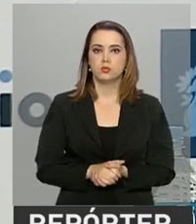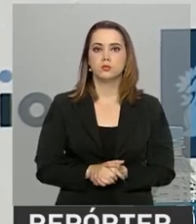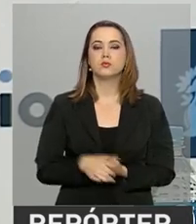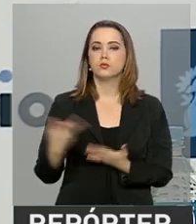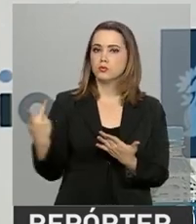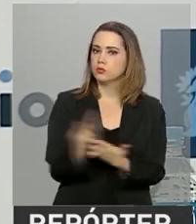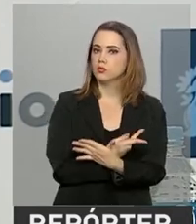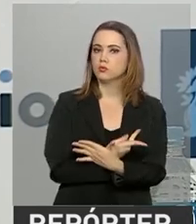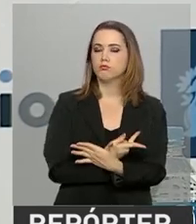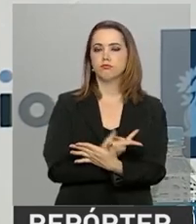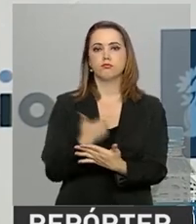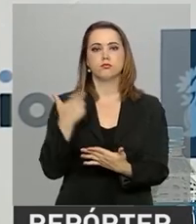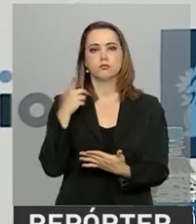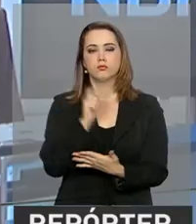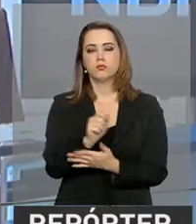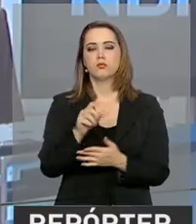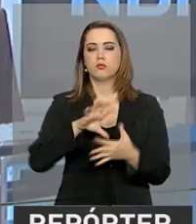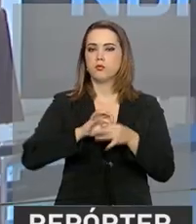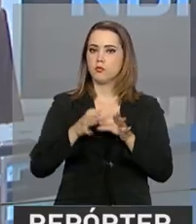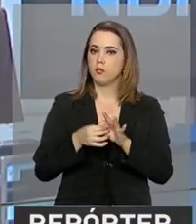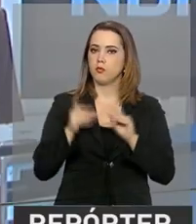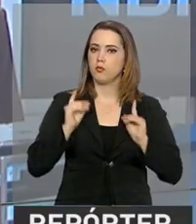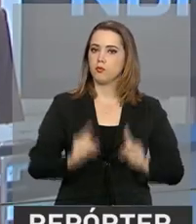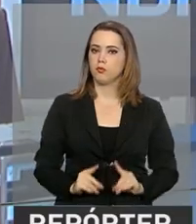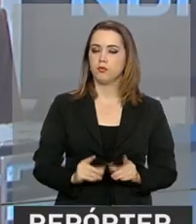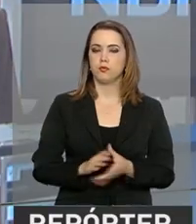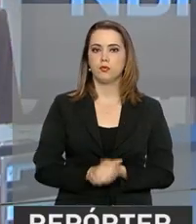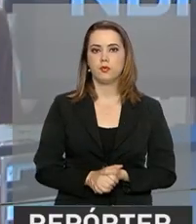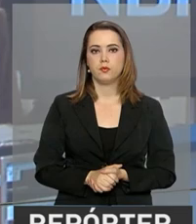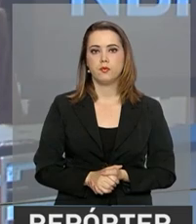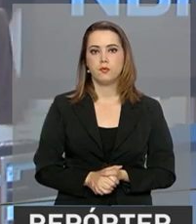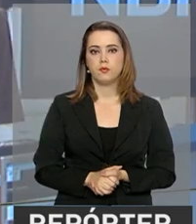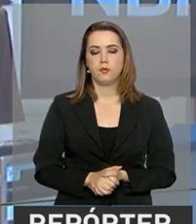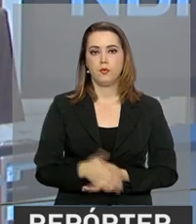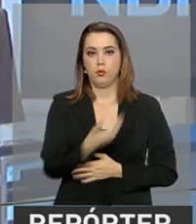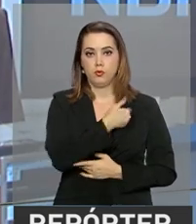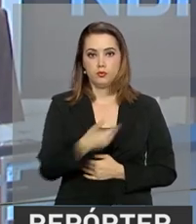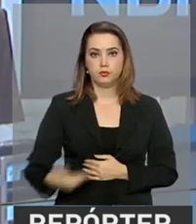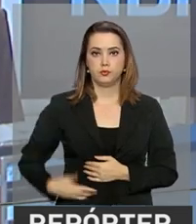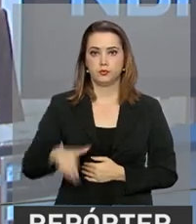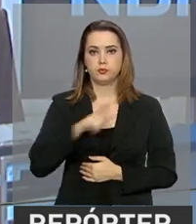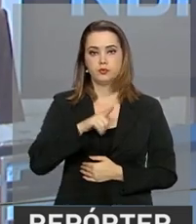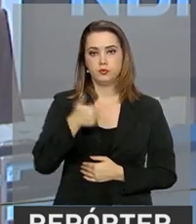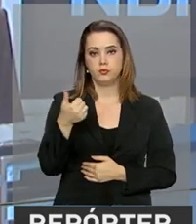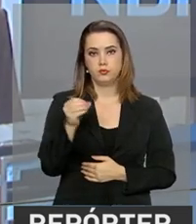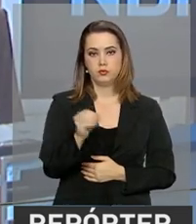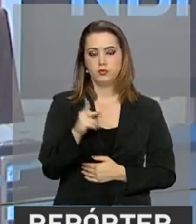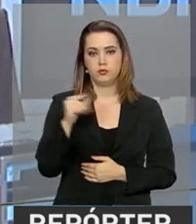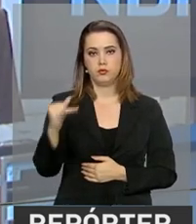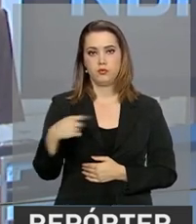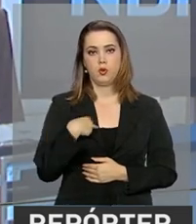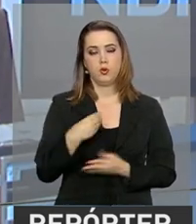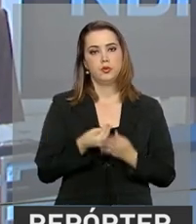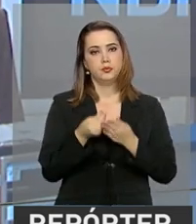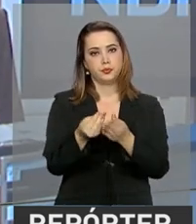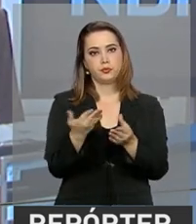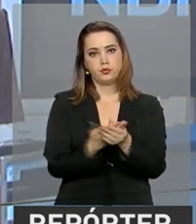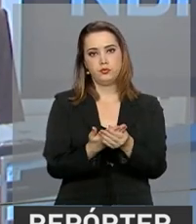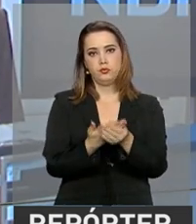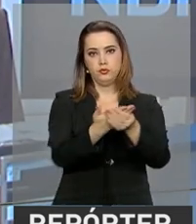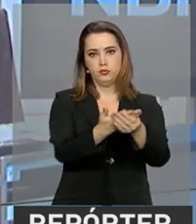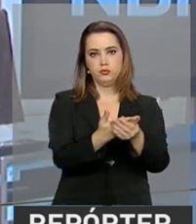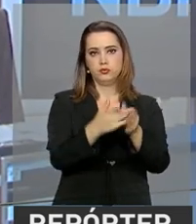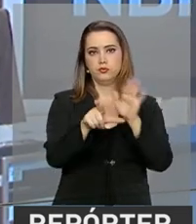a realização dos Jogos Paralímpicos. O governo tem 10 dias para apresentar o projeto de lei orçamentária para o ano que